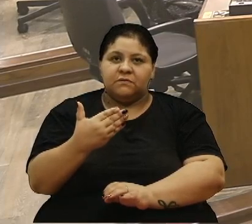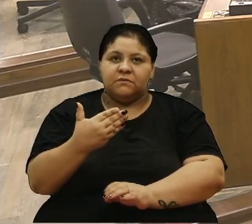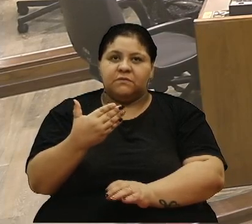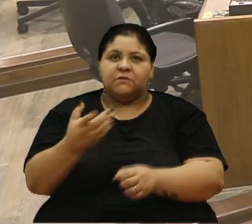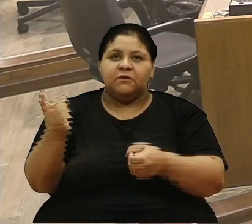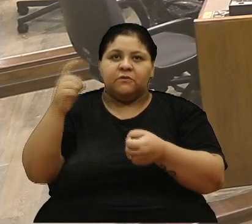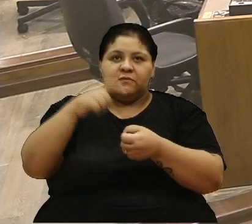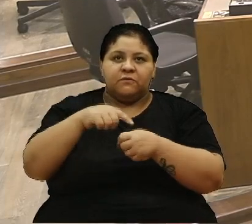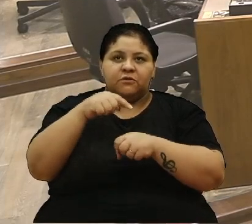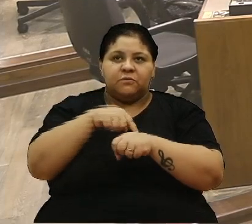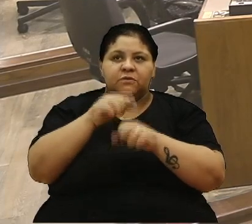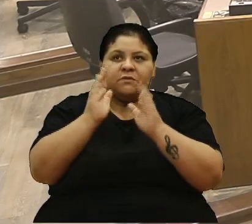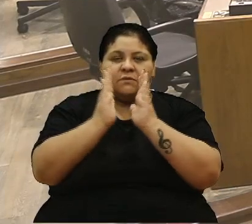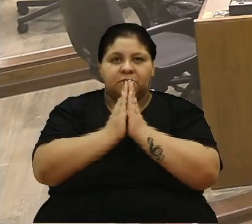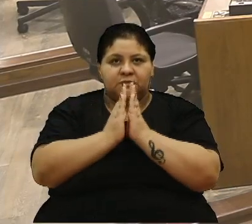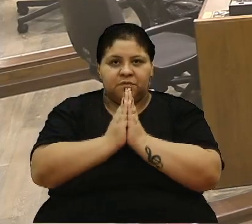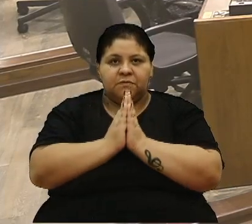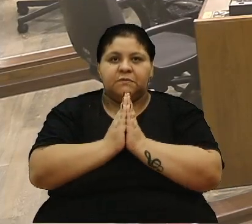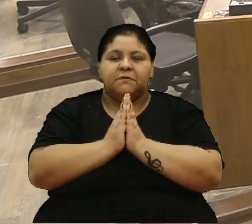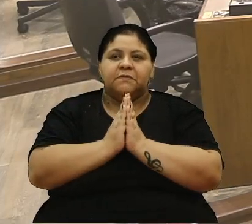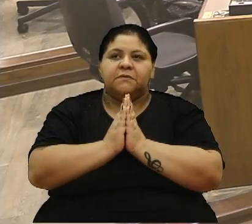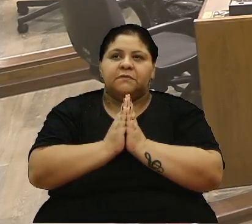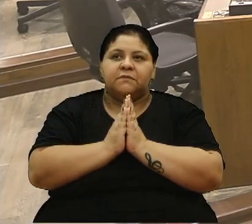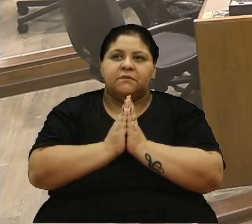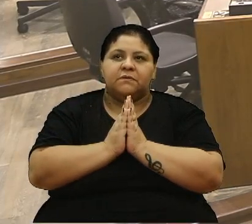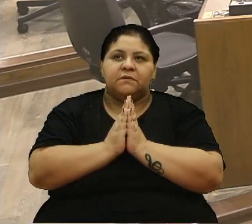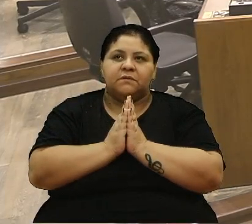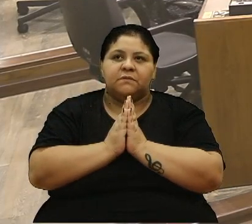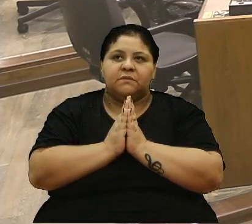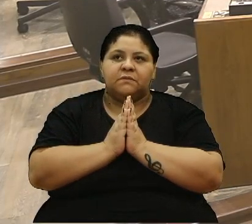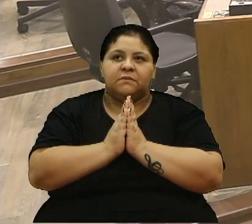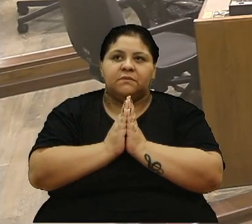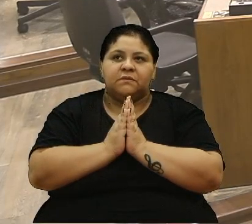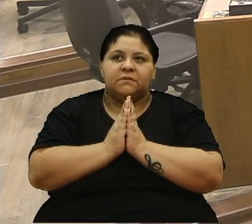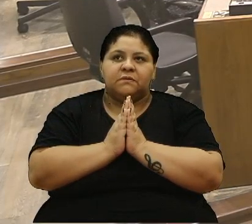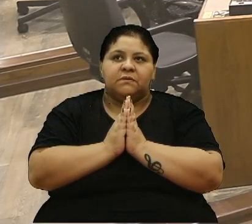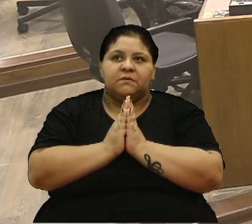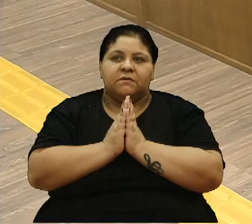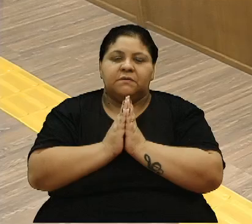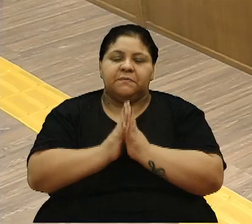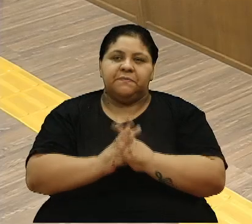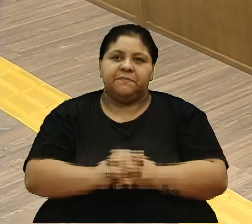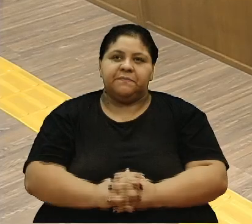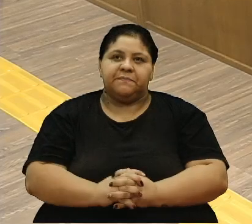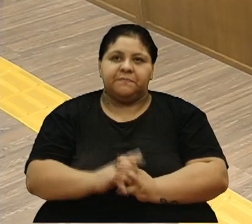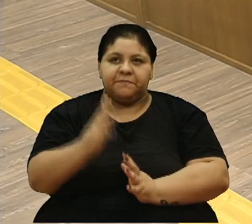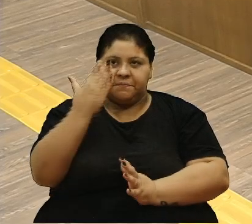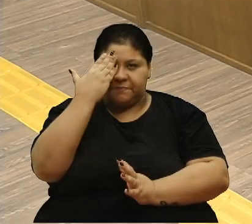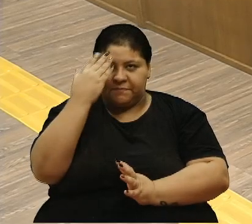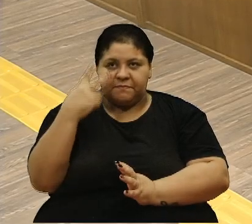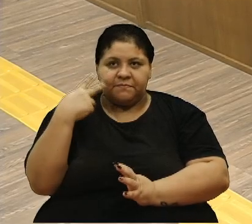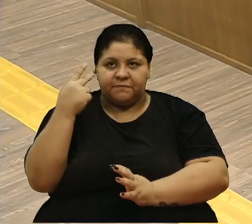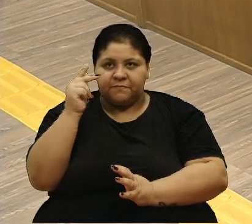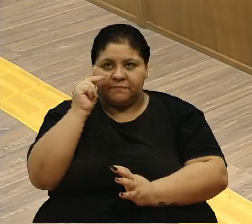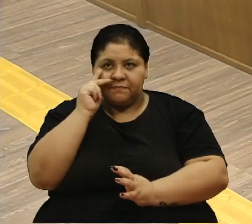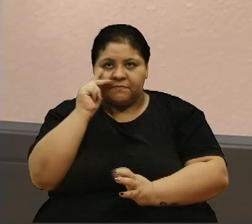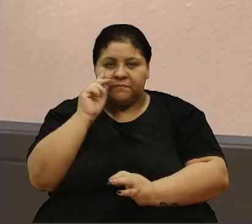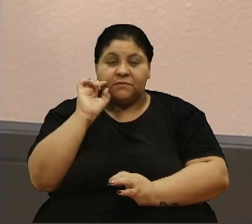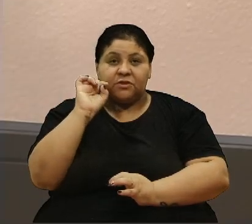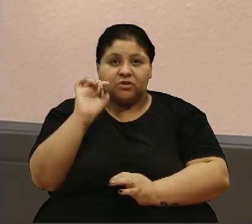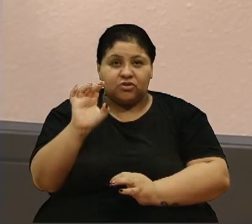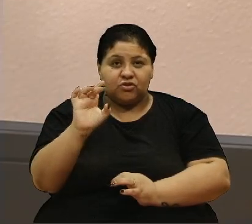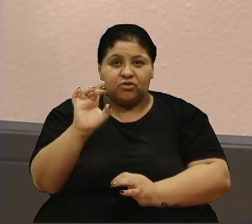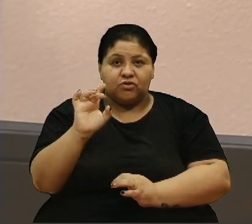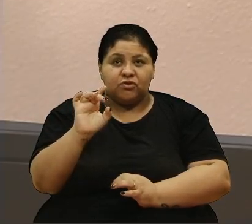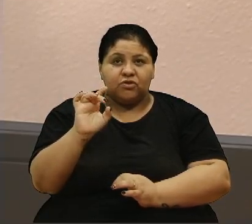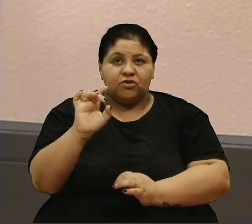gentileza. Claro, certamente a nossa assessoria já vai. Obrigado, vereador Cláudio. Eu só quero fazer